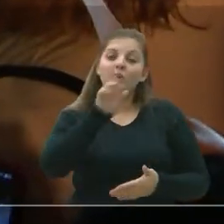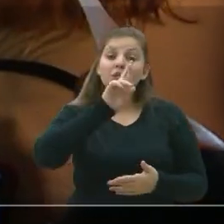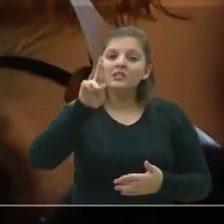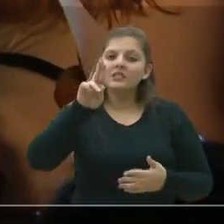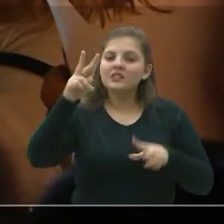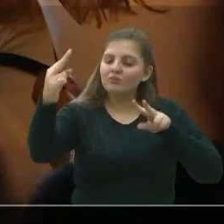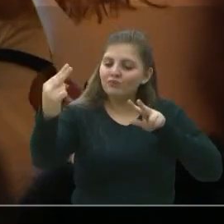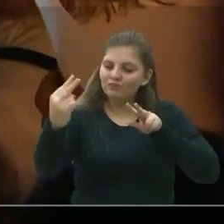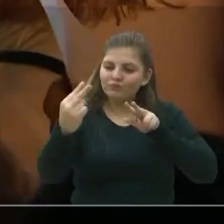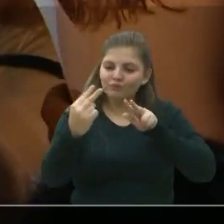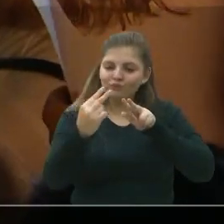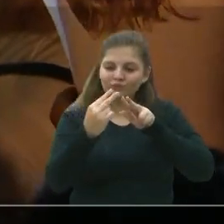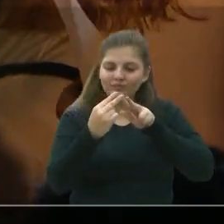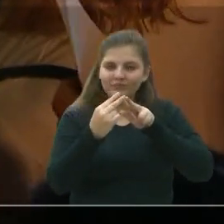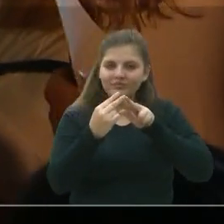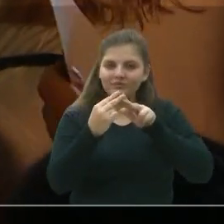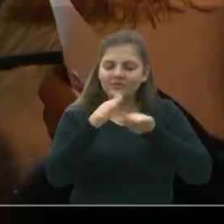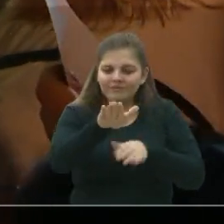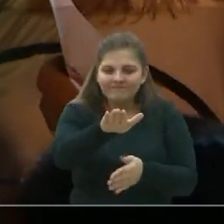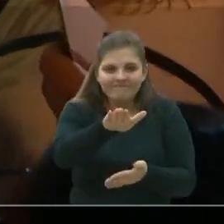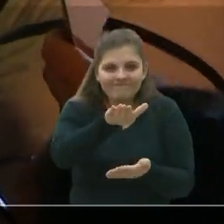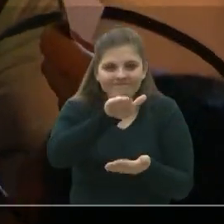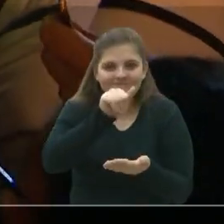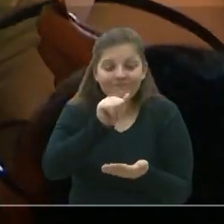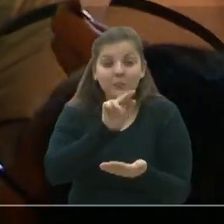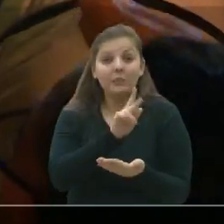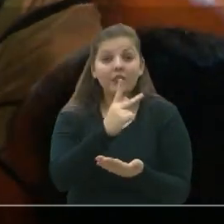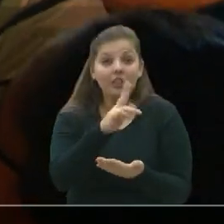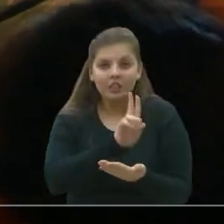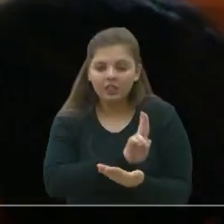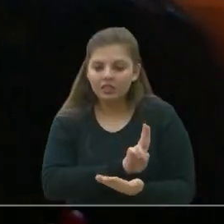atrai e te chama pelo nome.